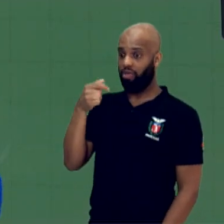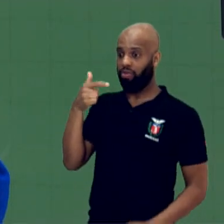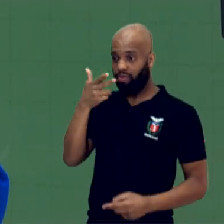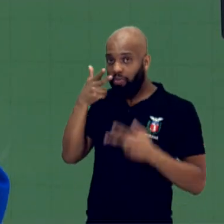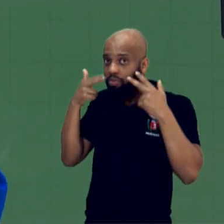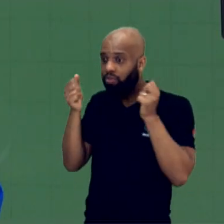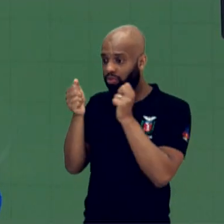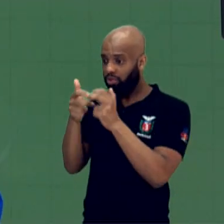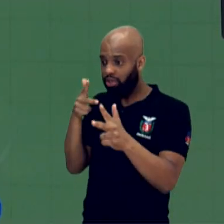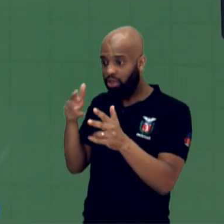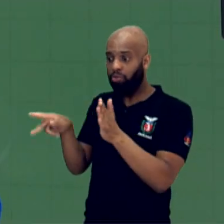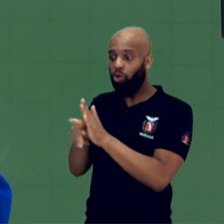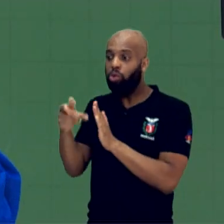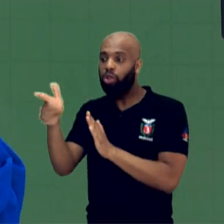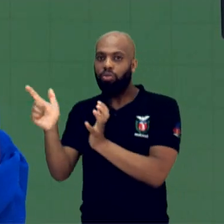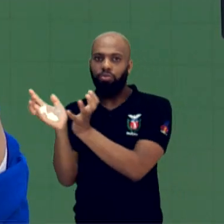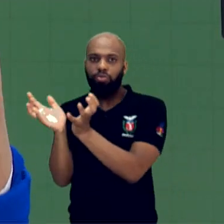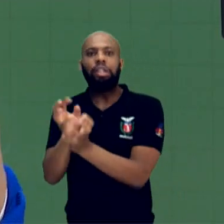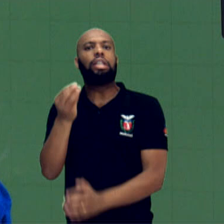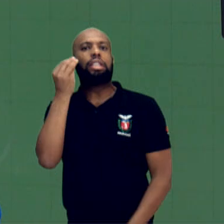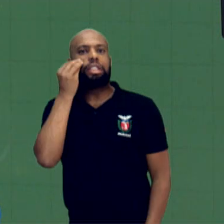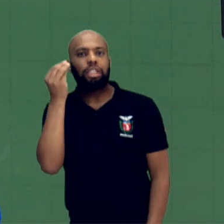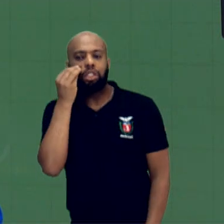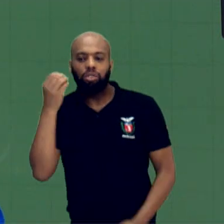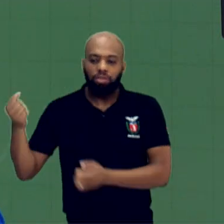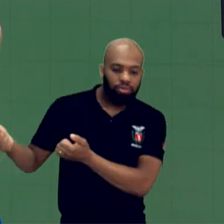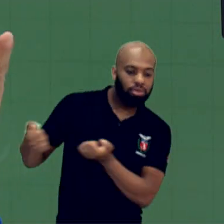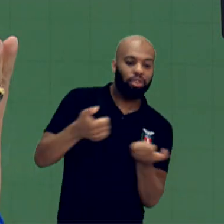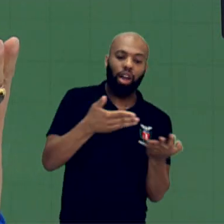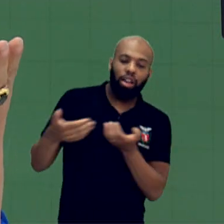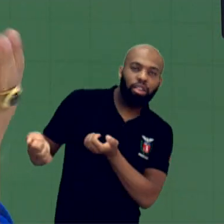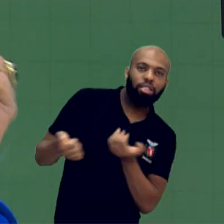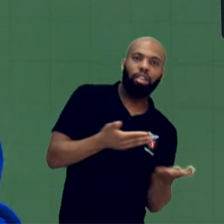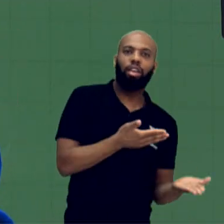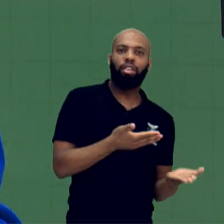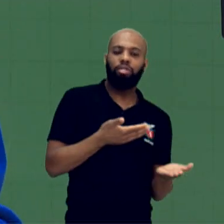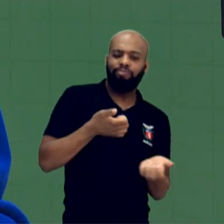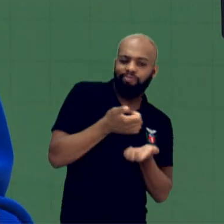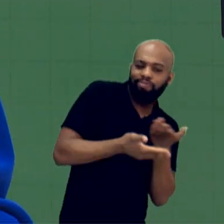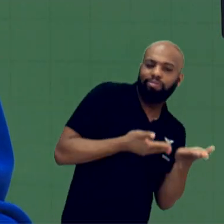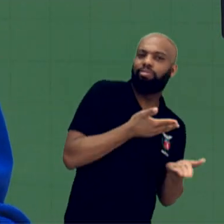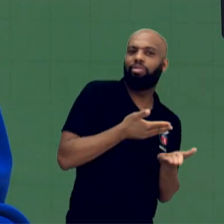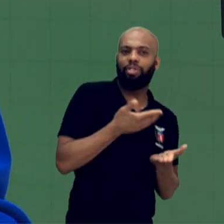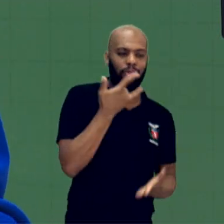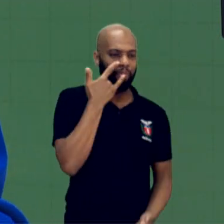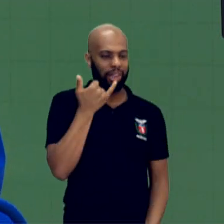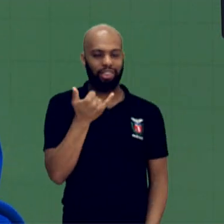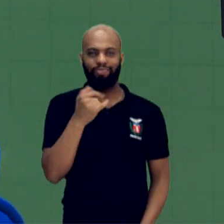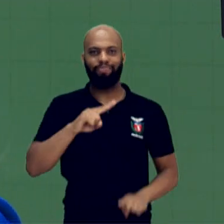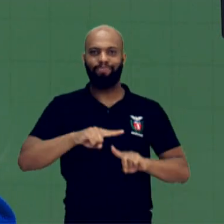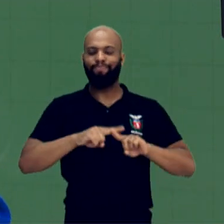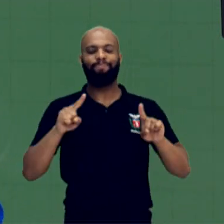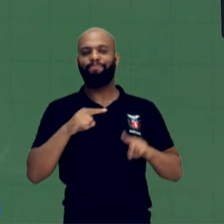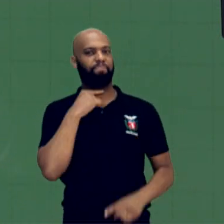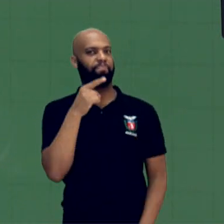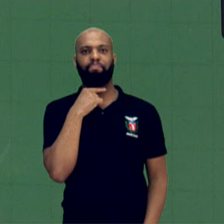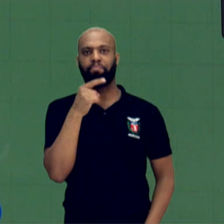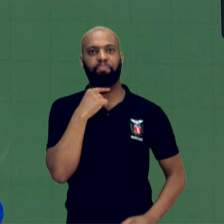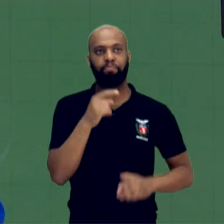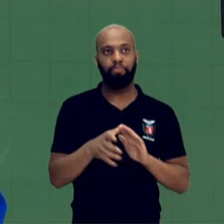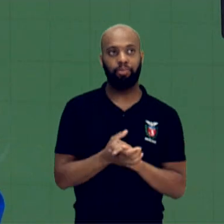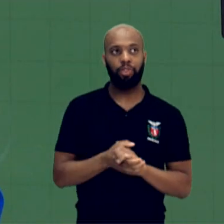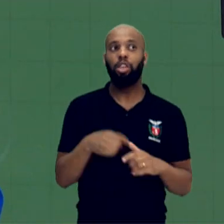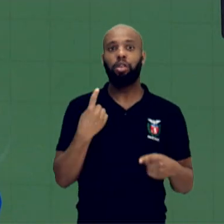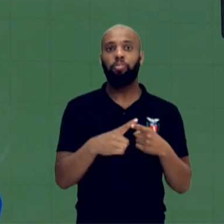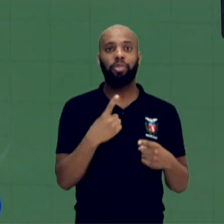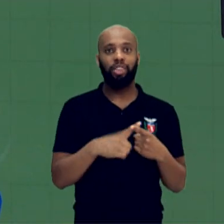tribo, até tentou dar presentes, agradar o pai, mas não deu certo, porque